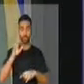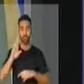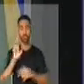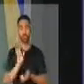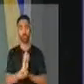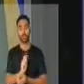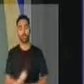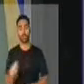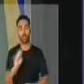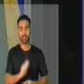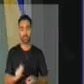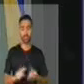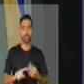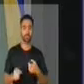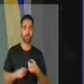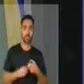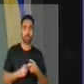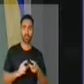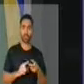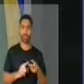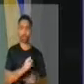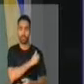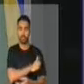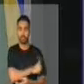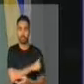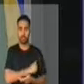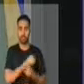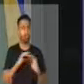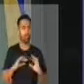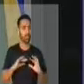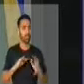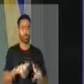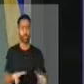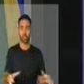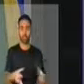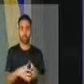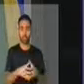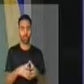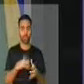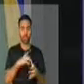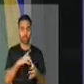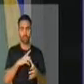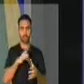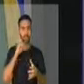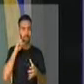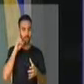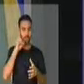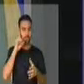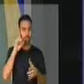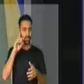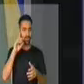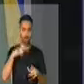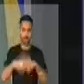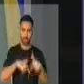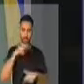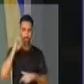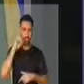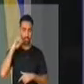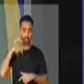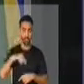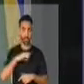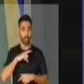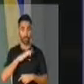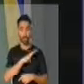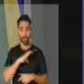associações, aos médicos, a enfermeiros, a toda essa equipe que se doa diariamente. Aqui a gente tem uma comissão